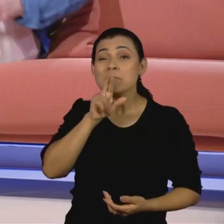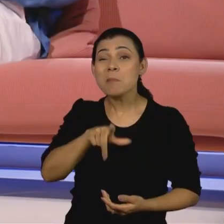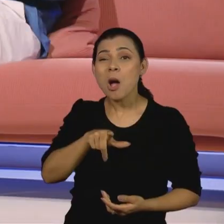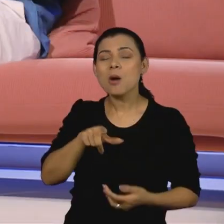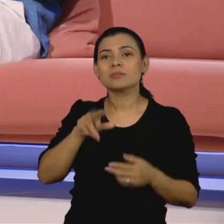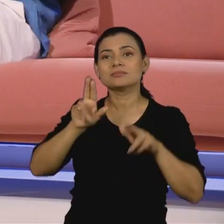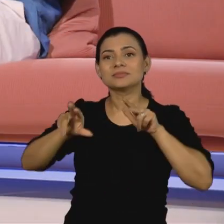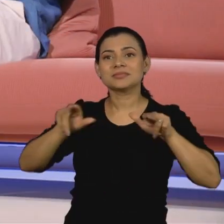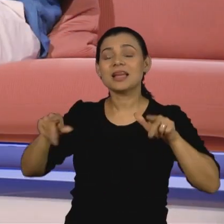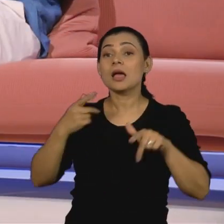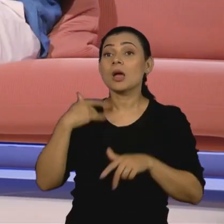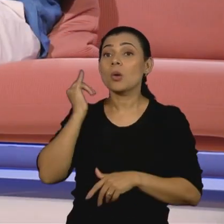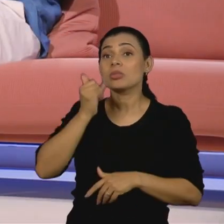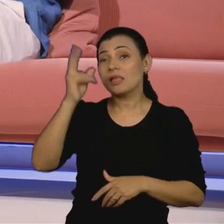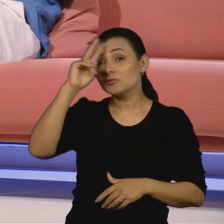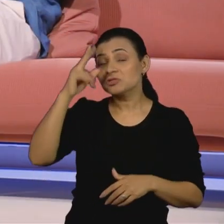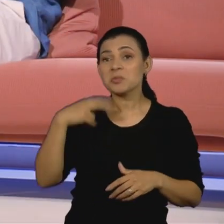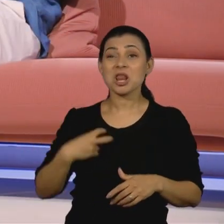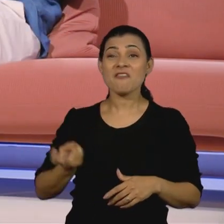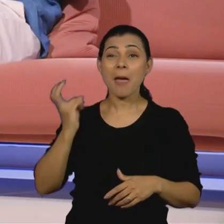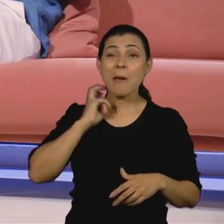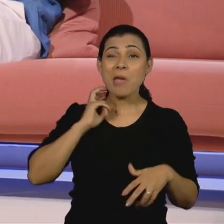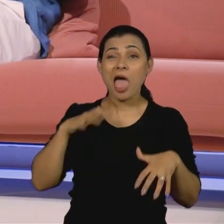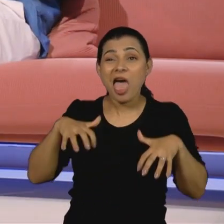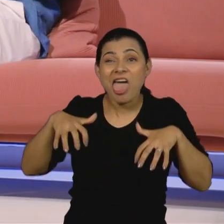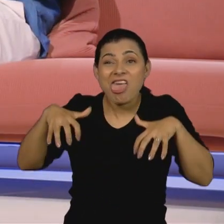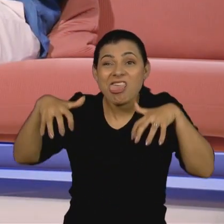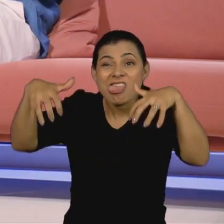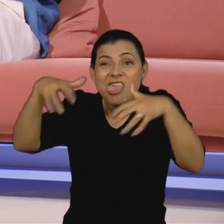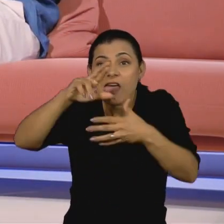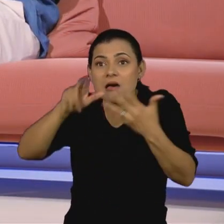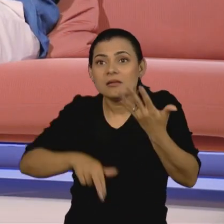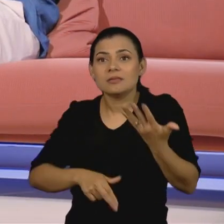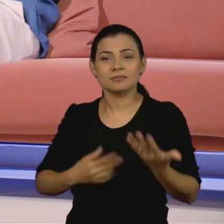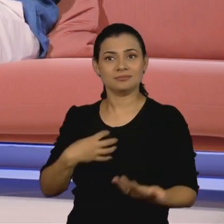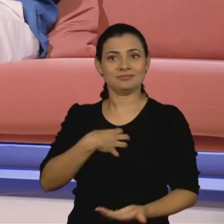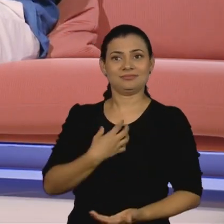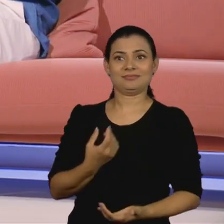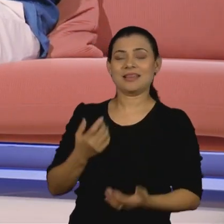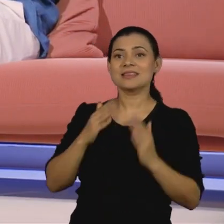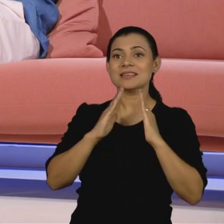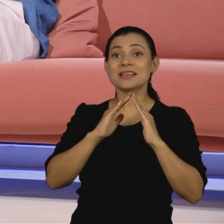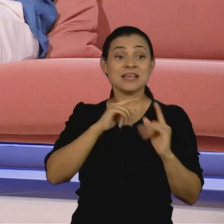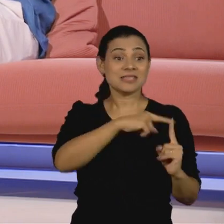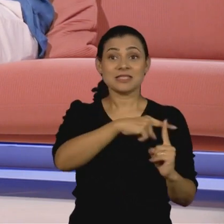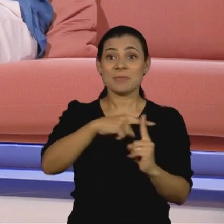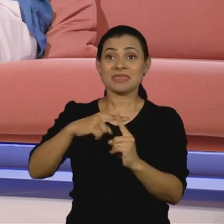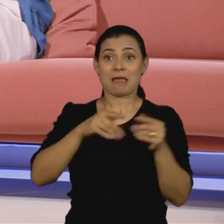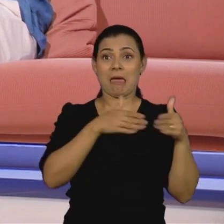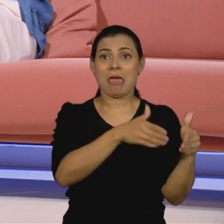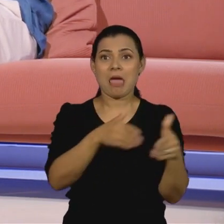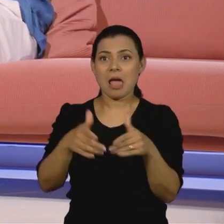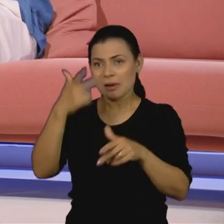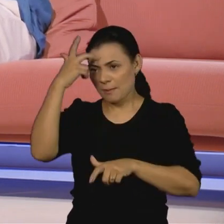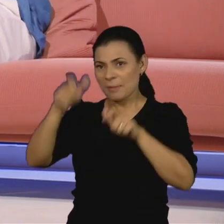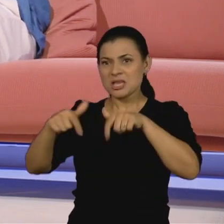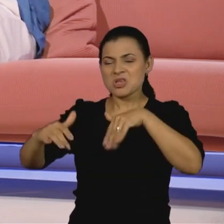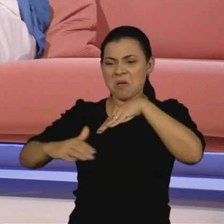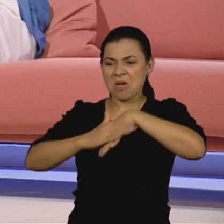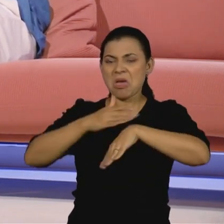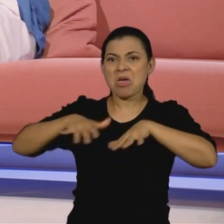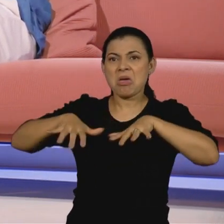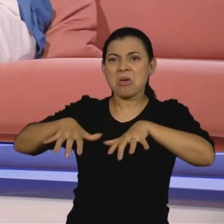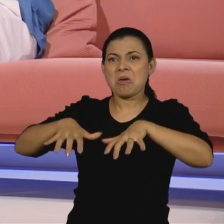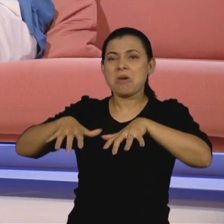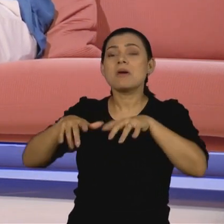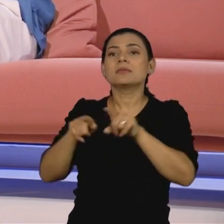atravessado, contava umas histórias de vampiro, de terror, de cemitério, de gente que tem pé de bode